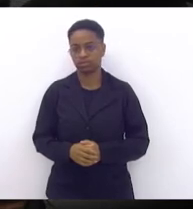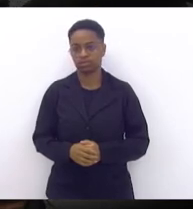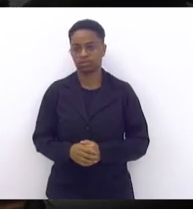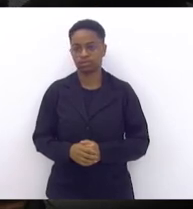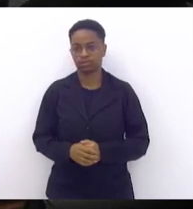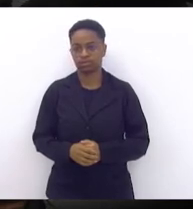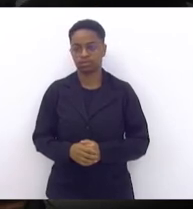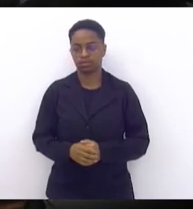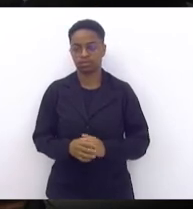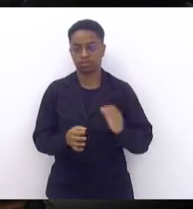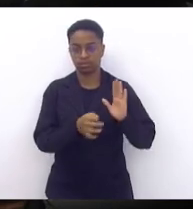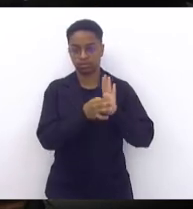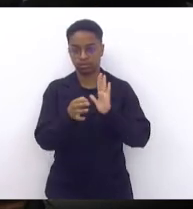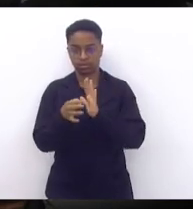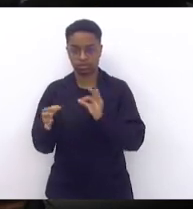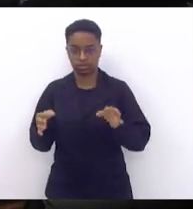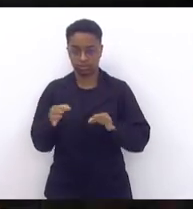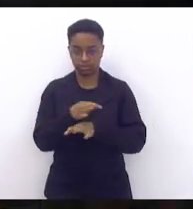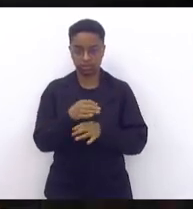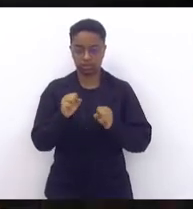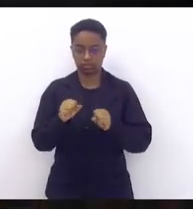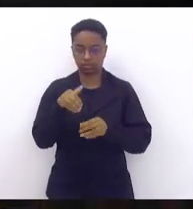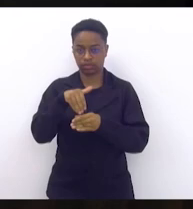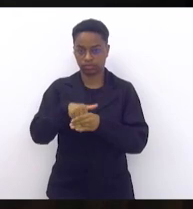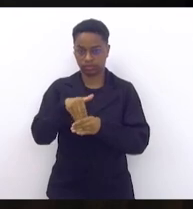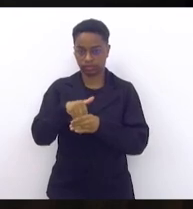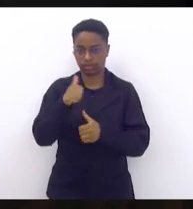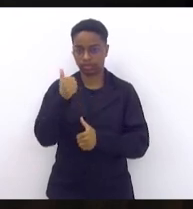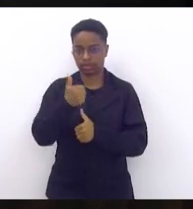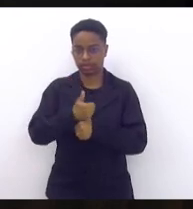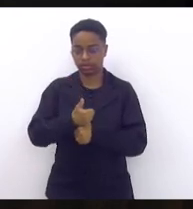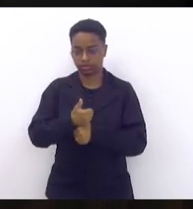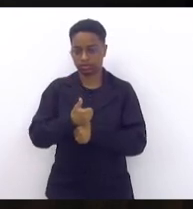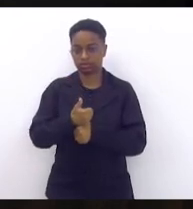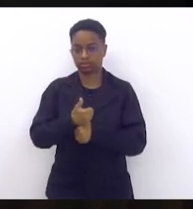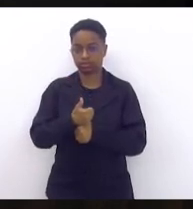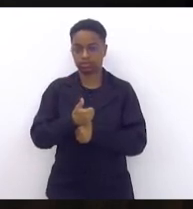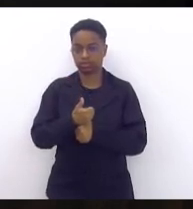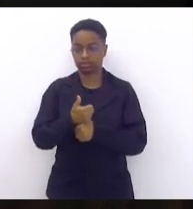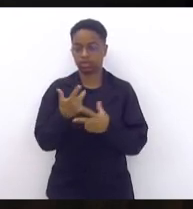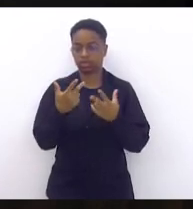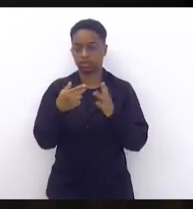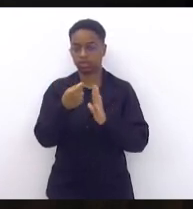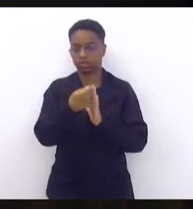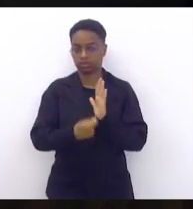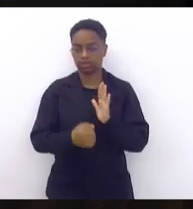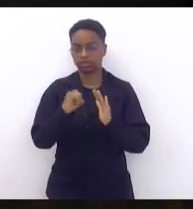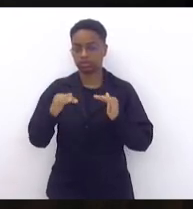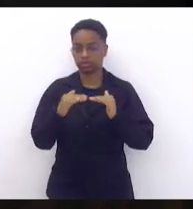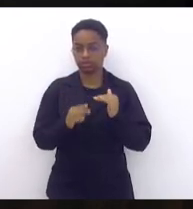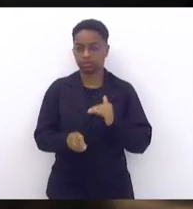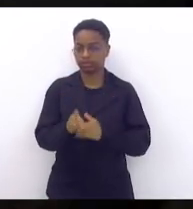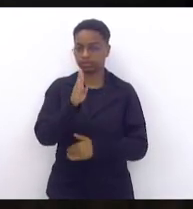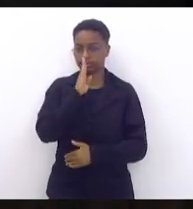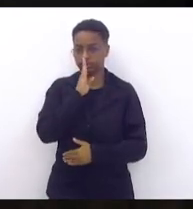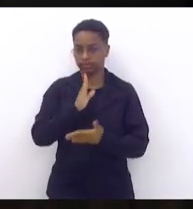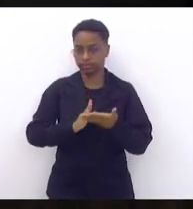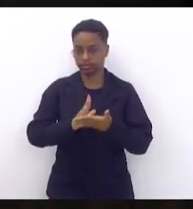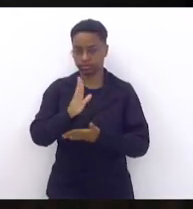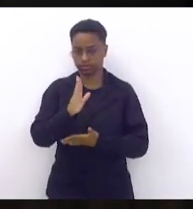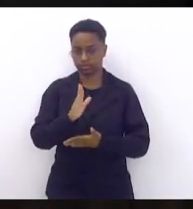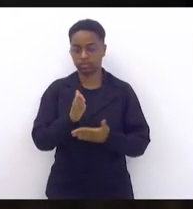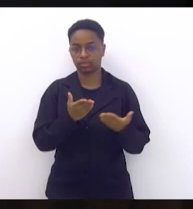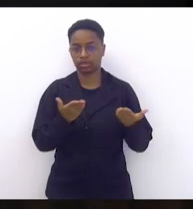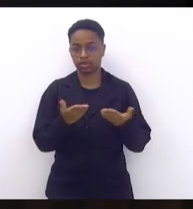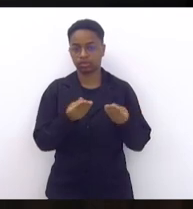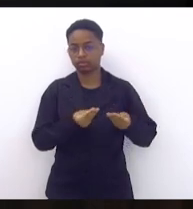Com os pareceres emitidos em votação substitutivo, conforme a final de redação. Senhores que aprovam, permaneçam como estão. Aprovado,